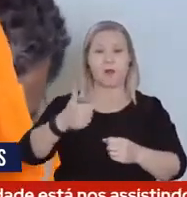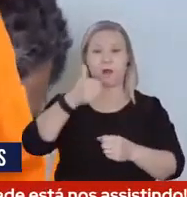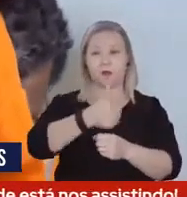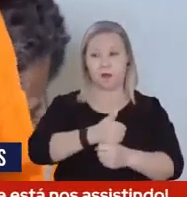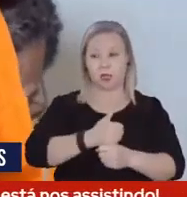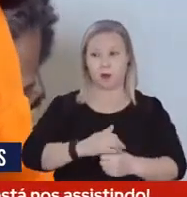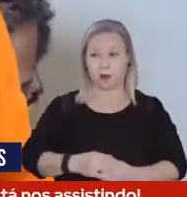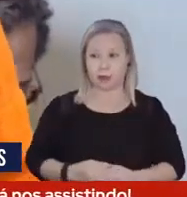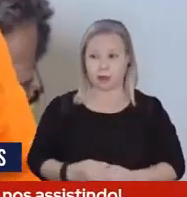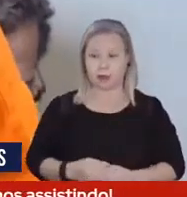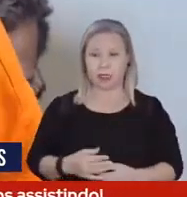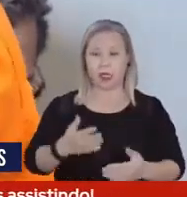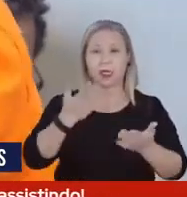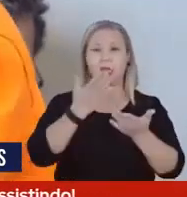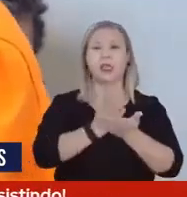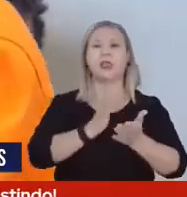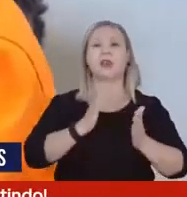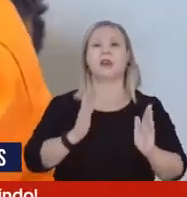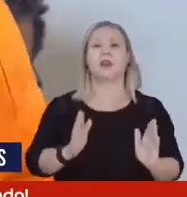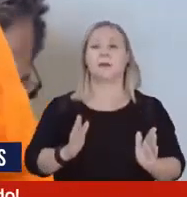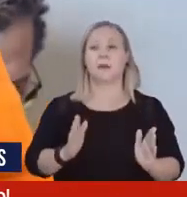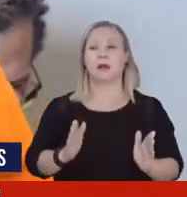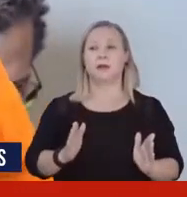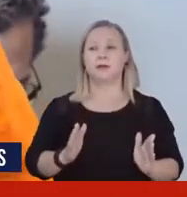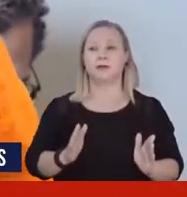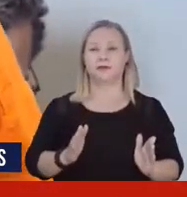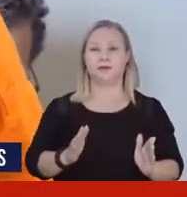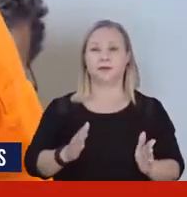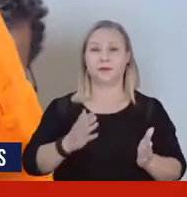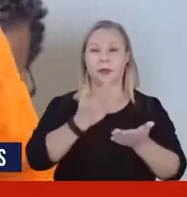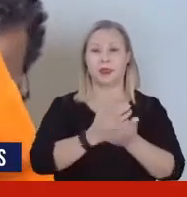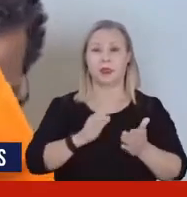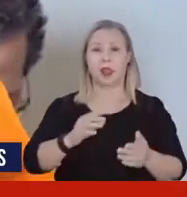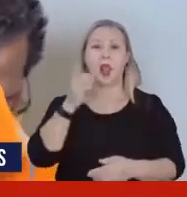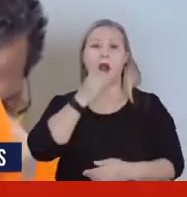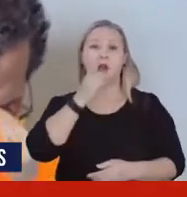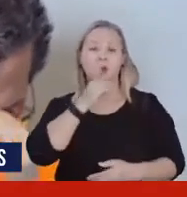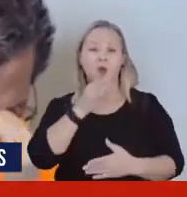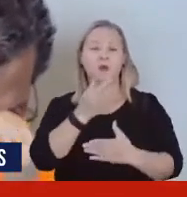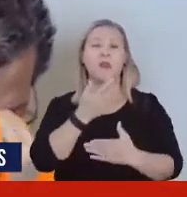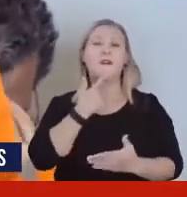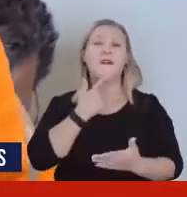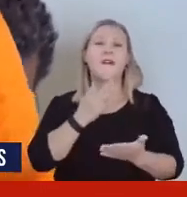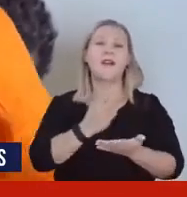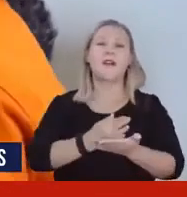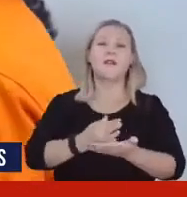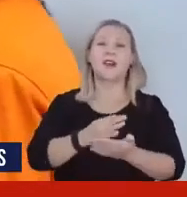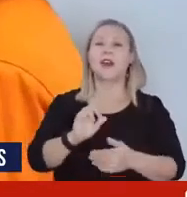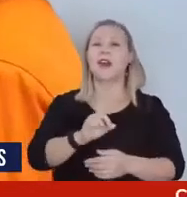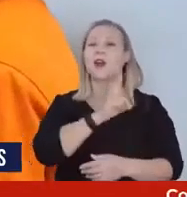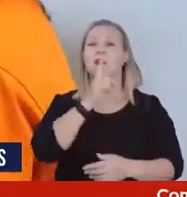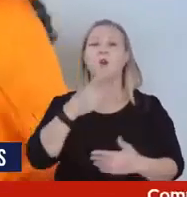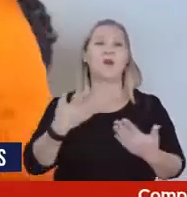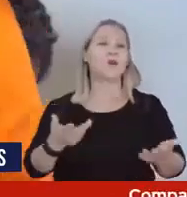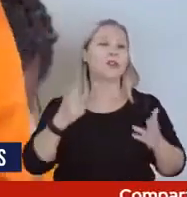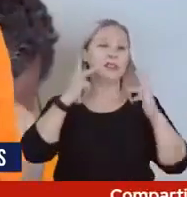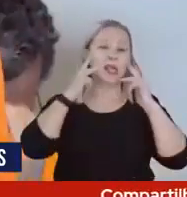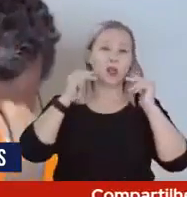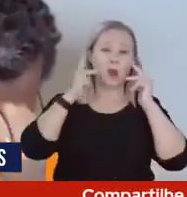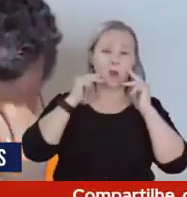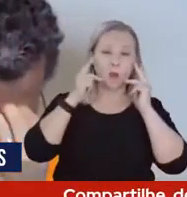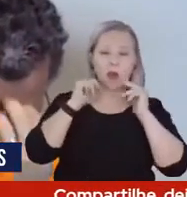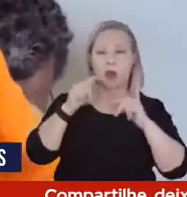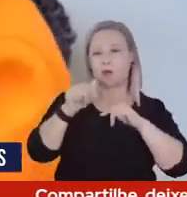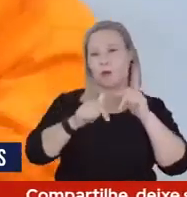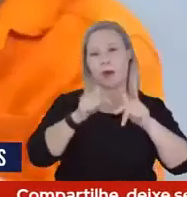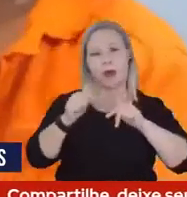acabar, botar o domingo e feriado como dia normal de trabalho. Ou seja,